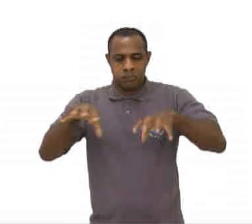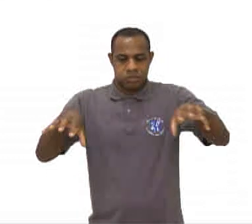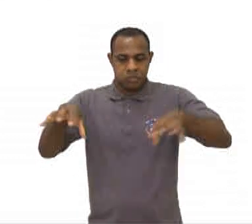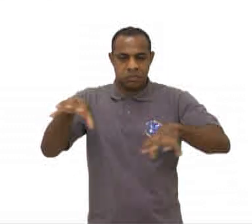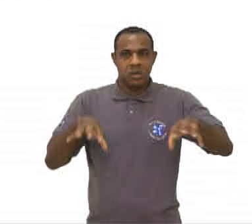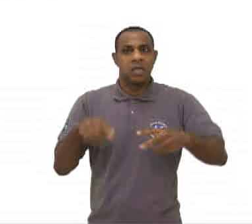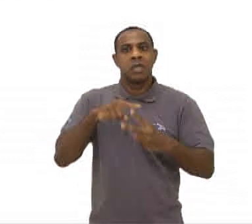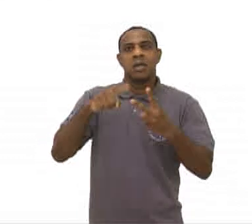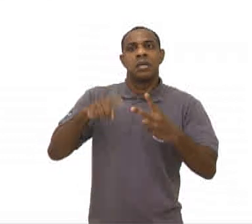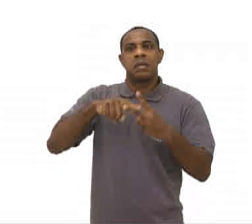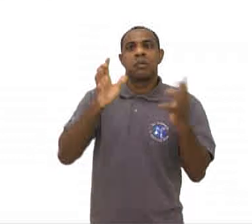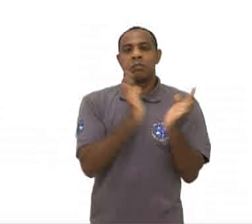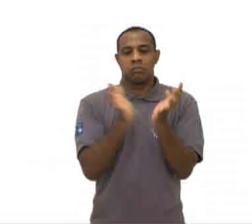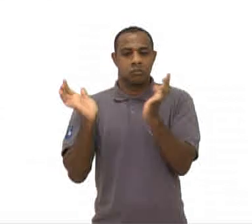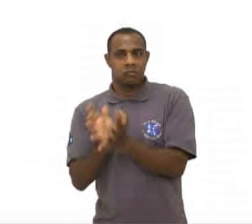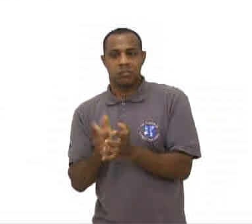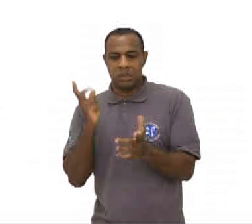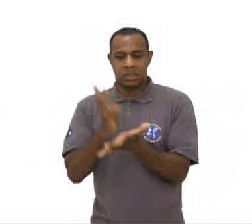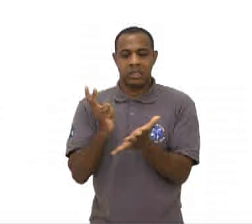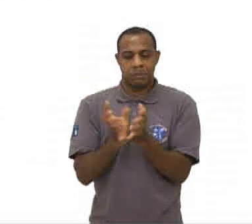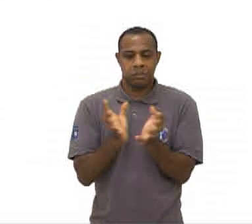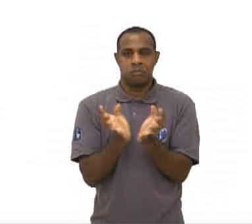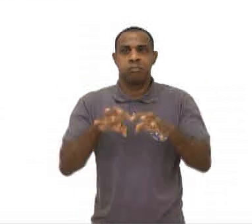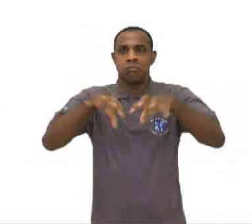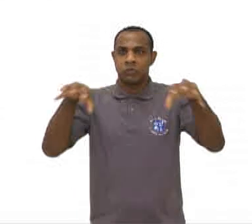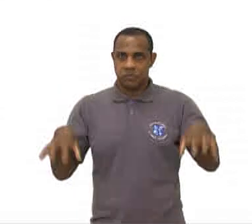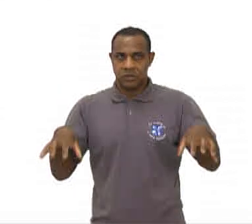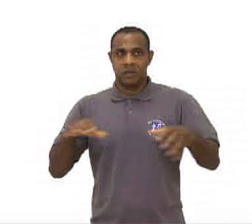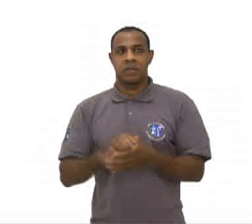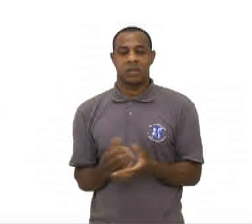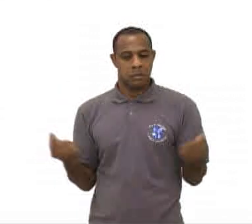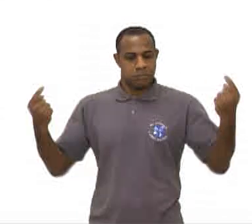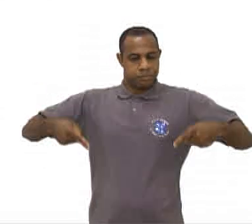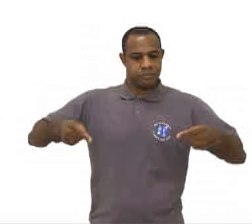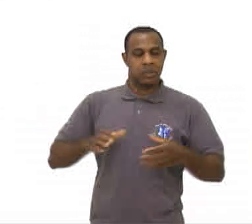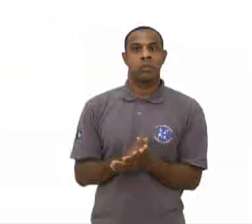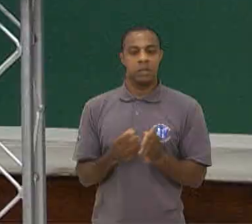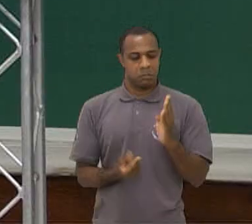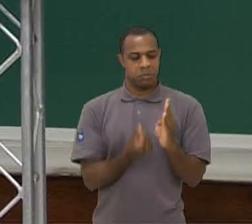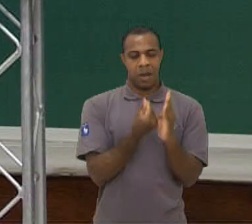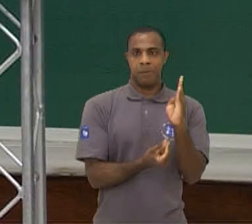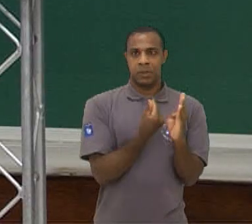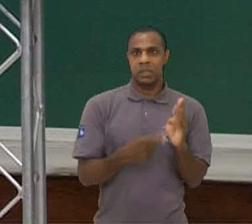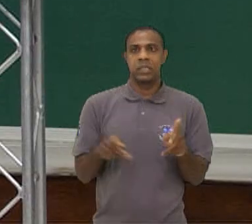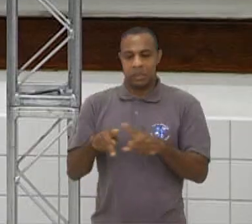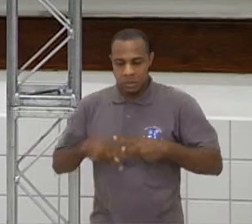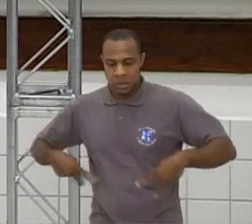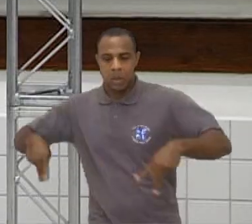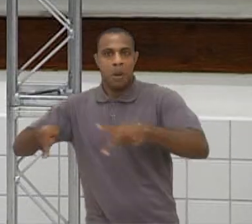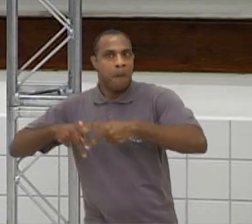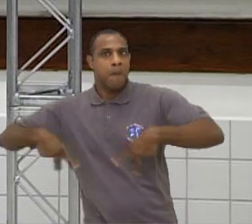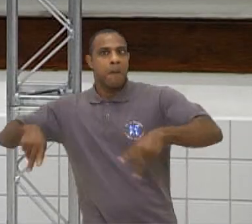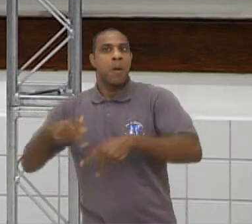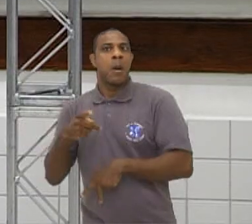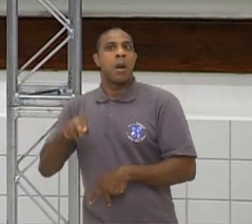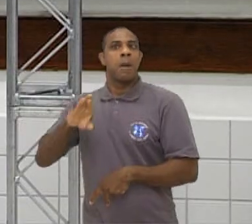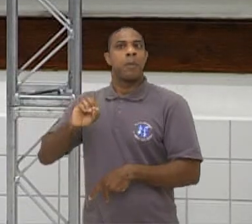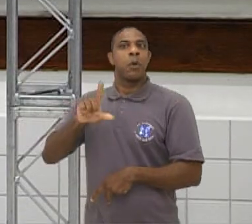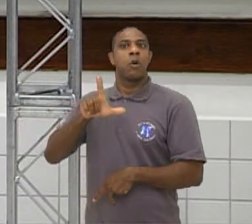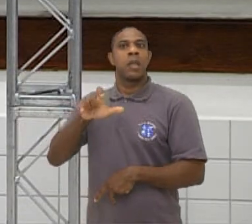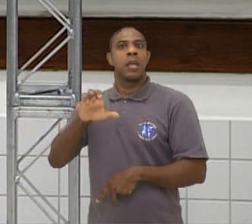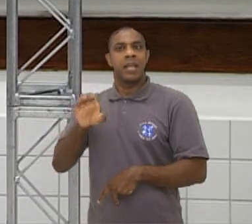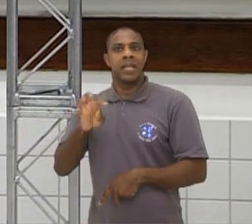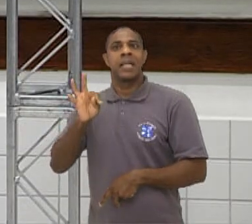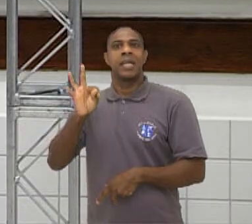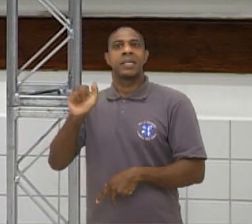em duas grandes classes, que diretamente se enfrentam, a burguesia e o proletariado. Ai, que frase bonita, se